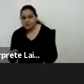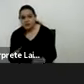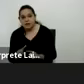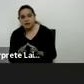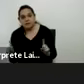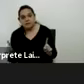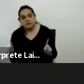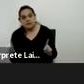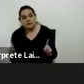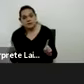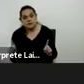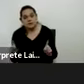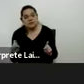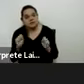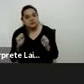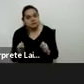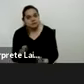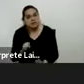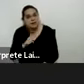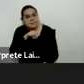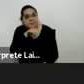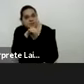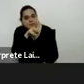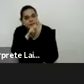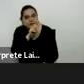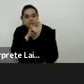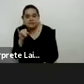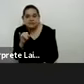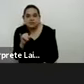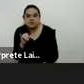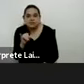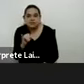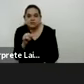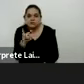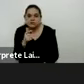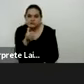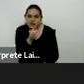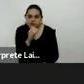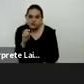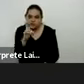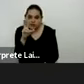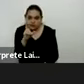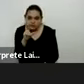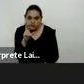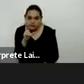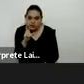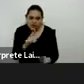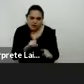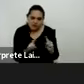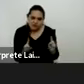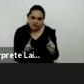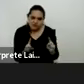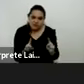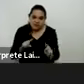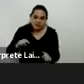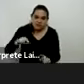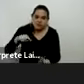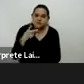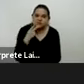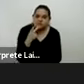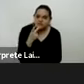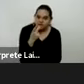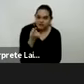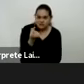não existisse o auxílio emergencial. E, no bloco que anunciou os R$ 300,